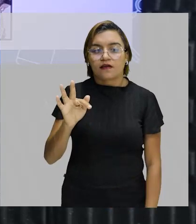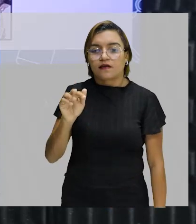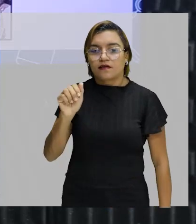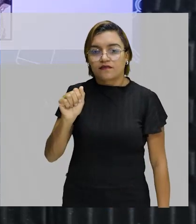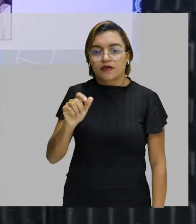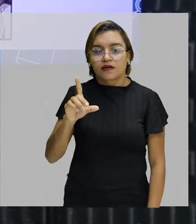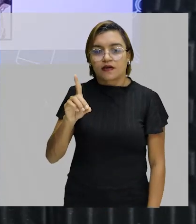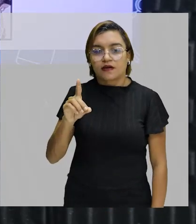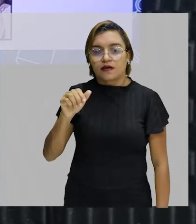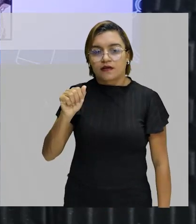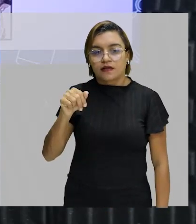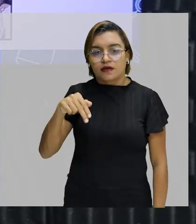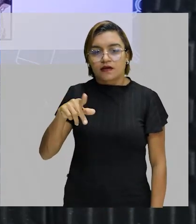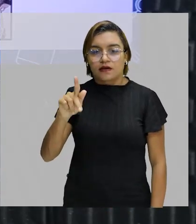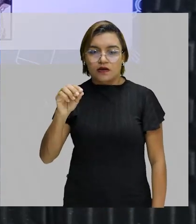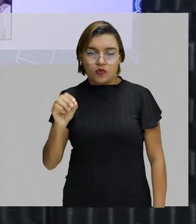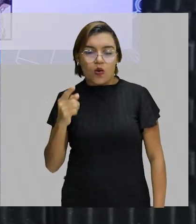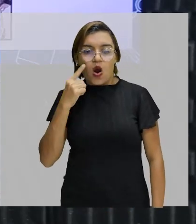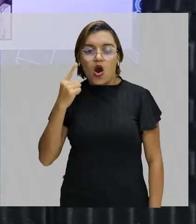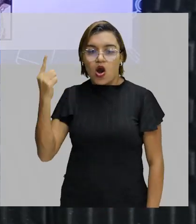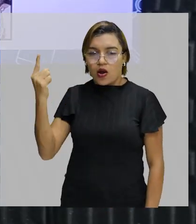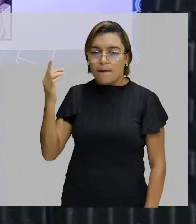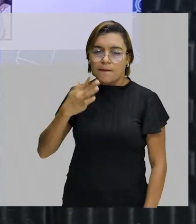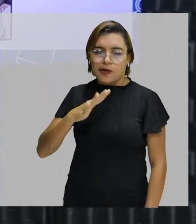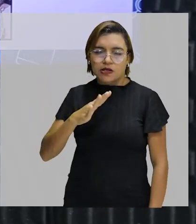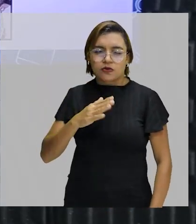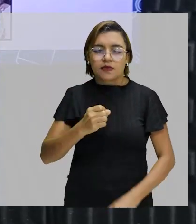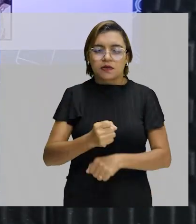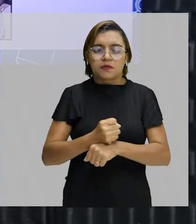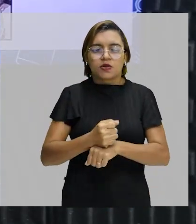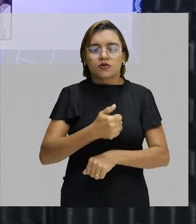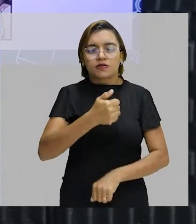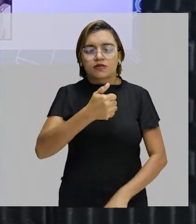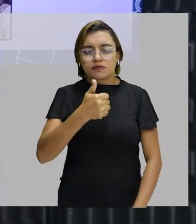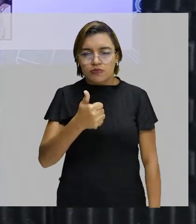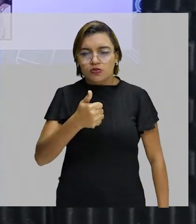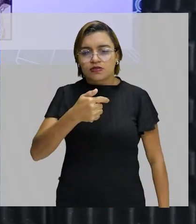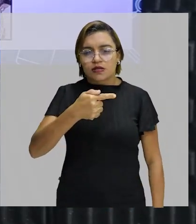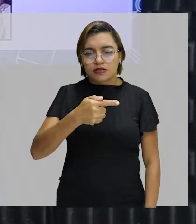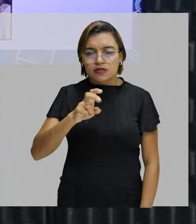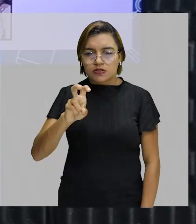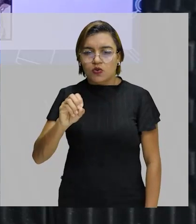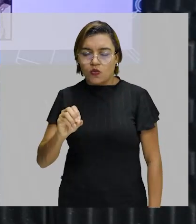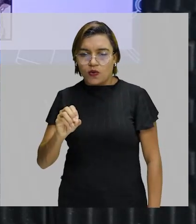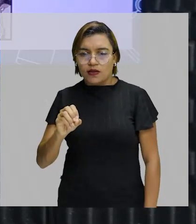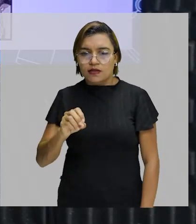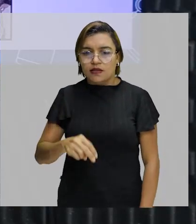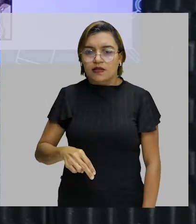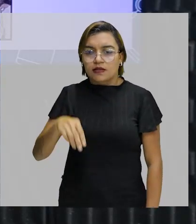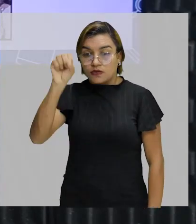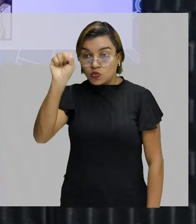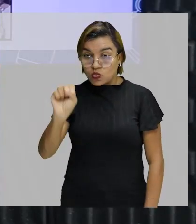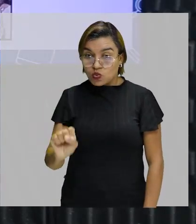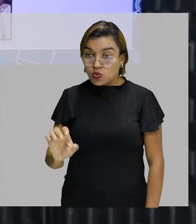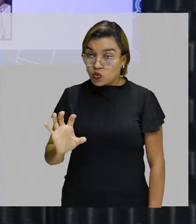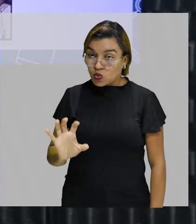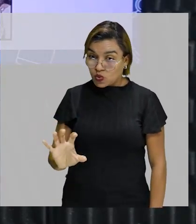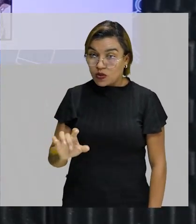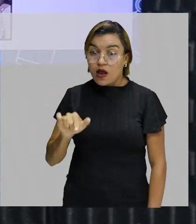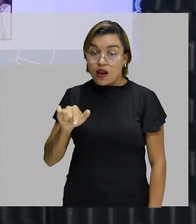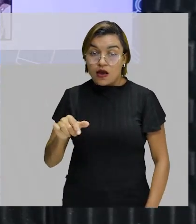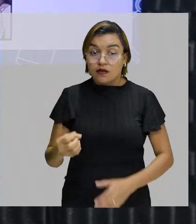Fandango surgiu no Brasil por volta de 1750, na região sul. Sua